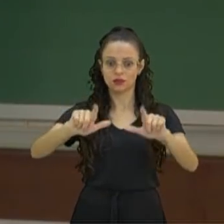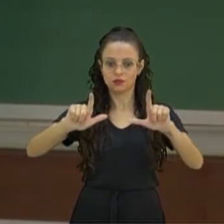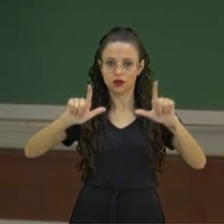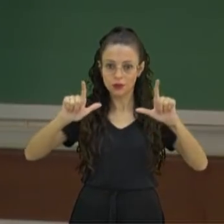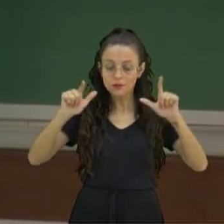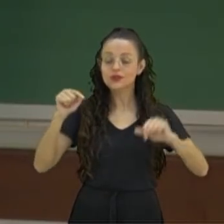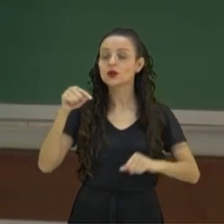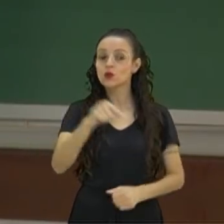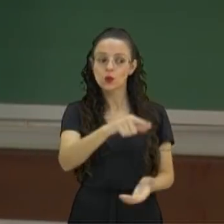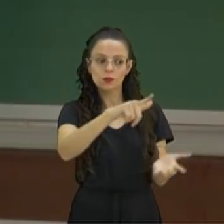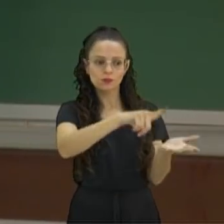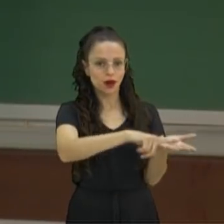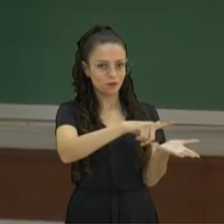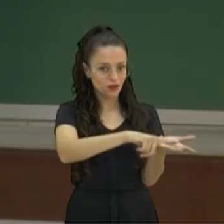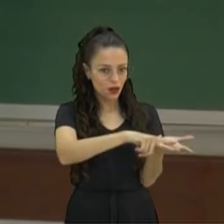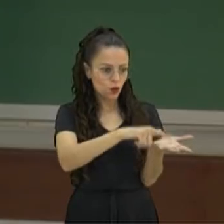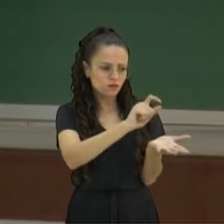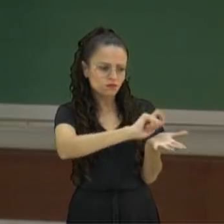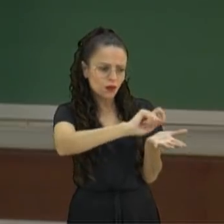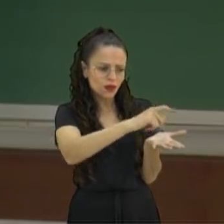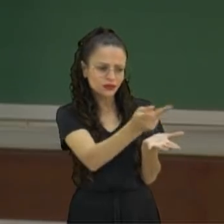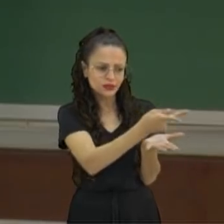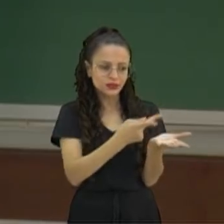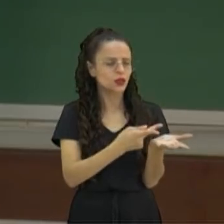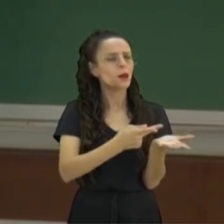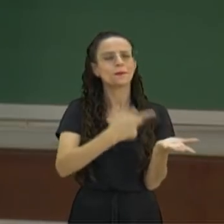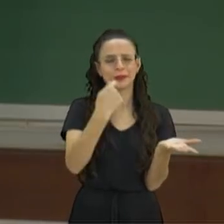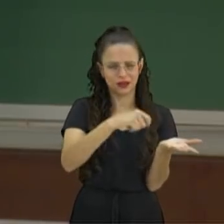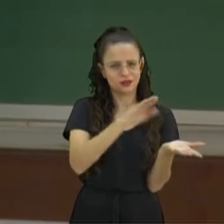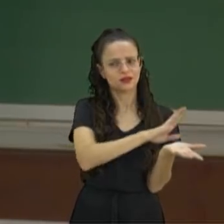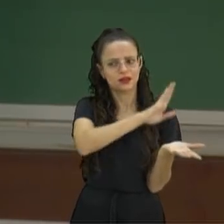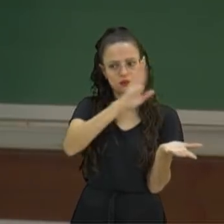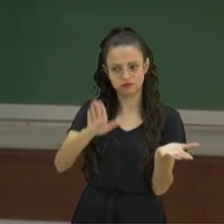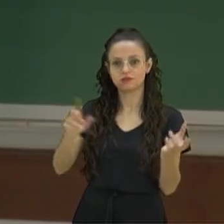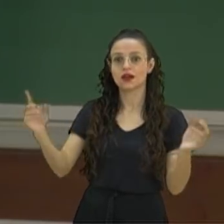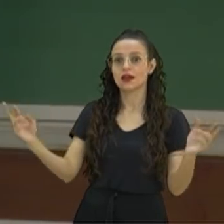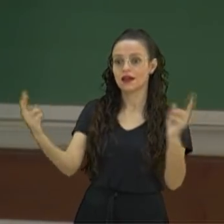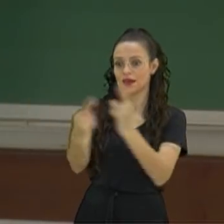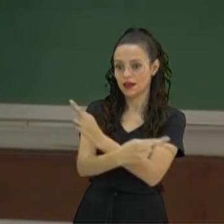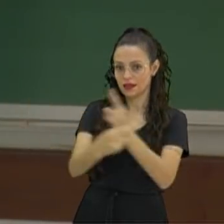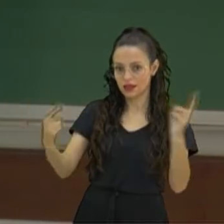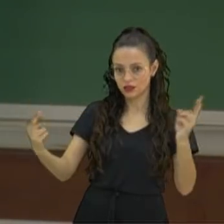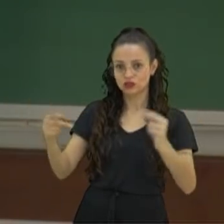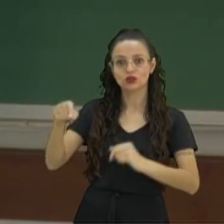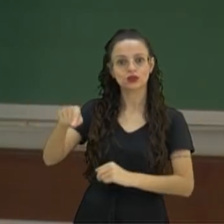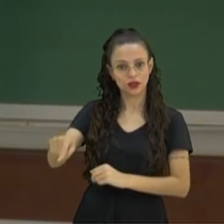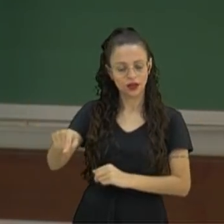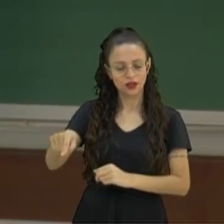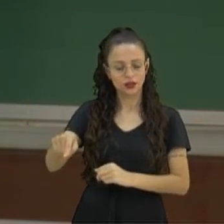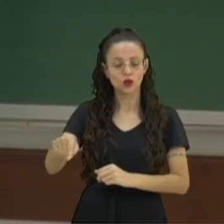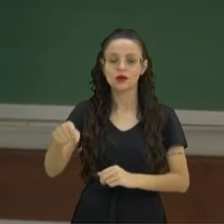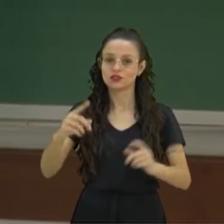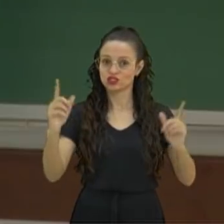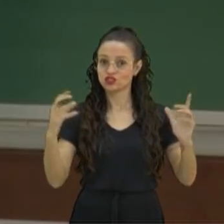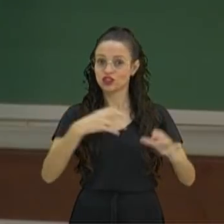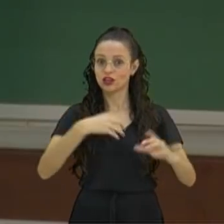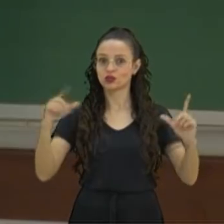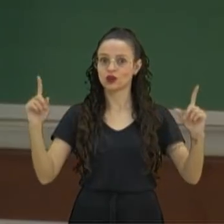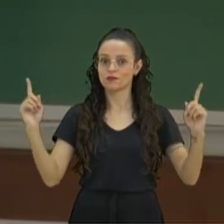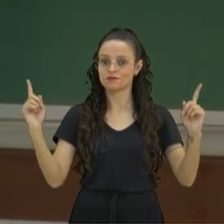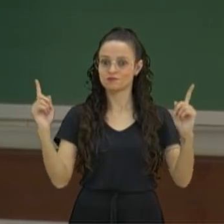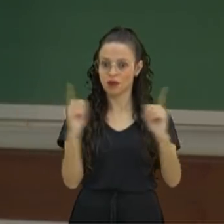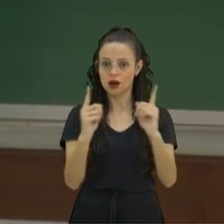estar diretamente relacionado com a realidade, de uma forma reduzida, e a gente já vai falar a respeito disso. Mas todo